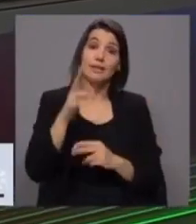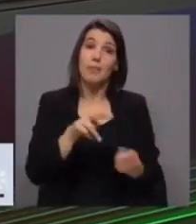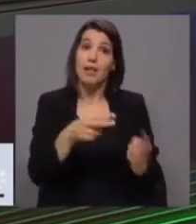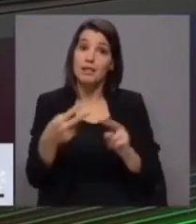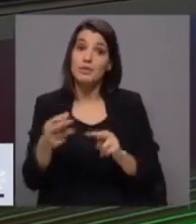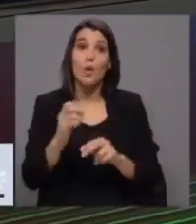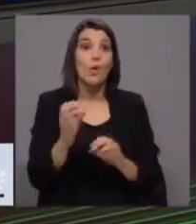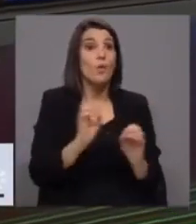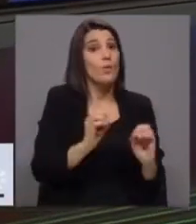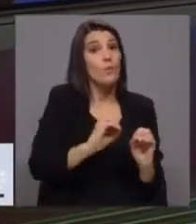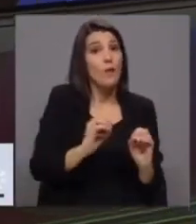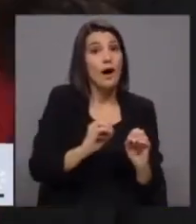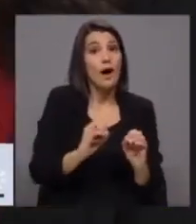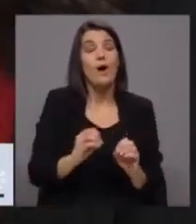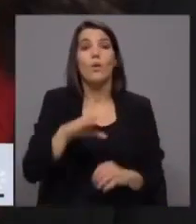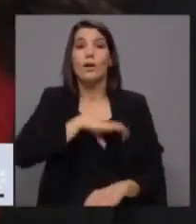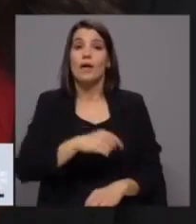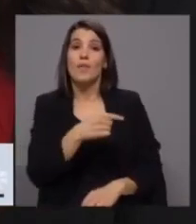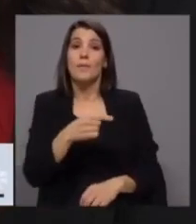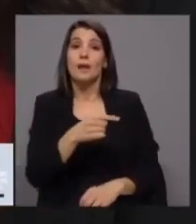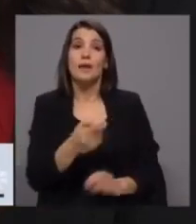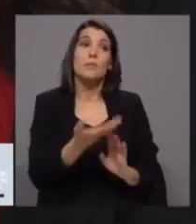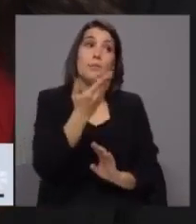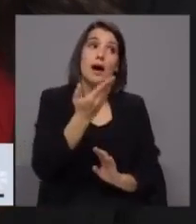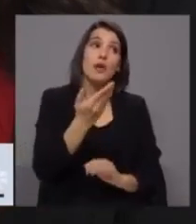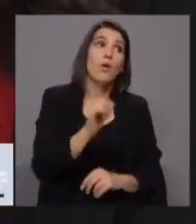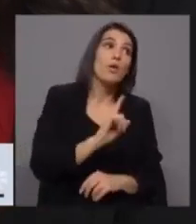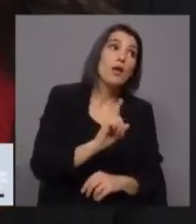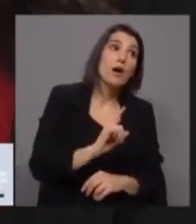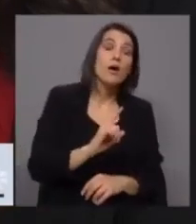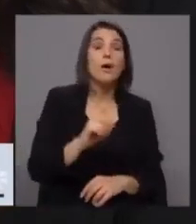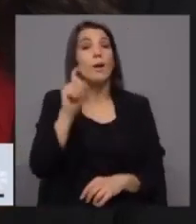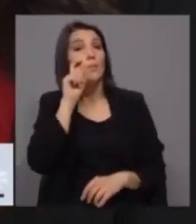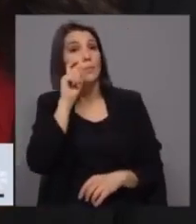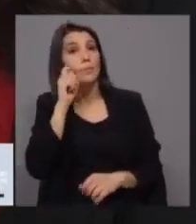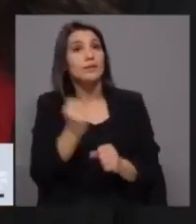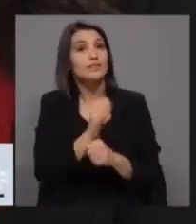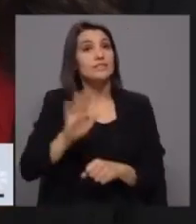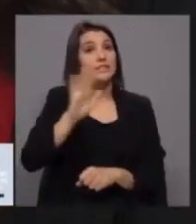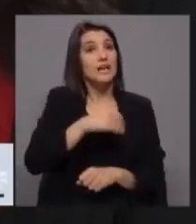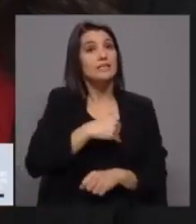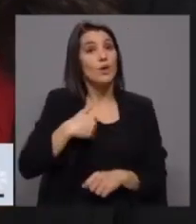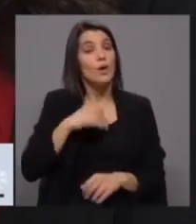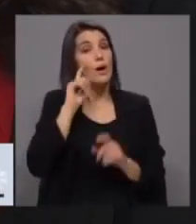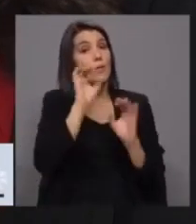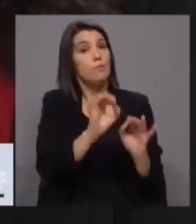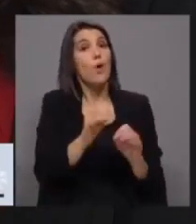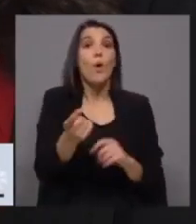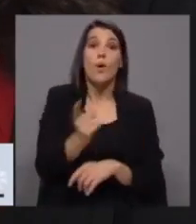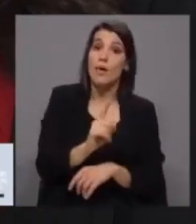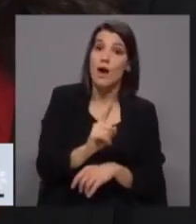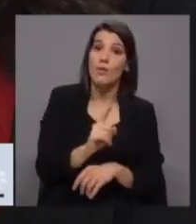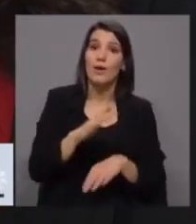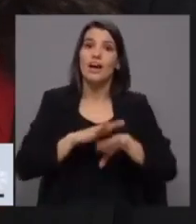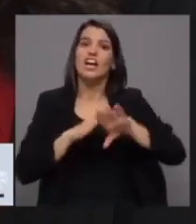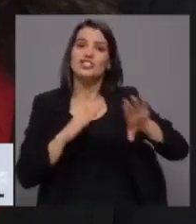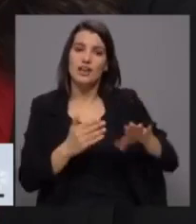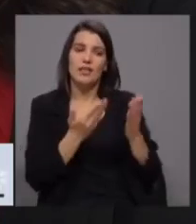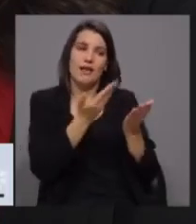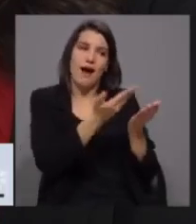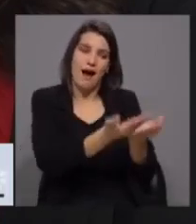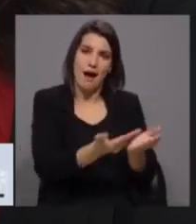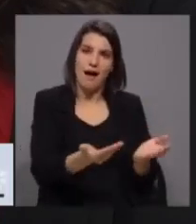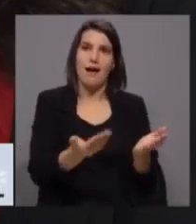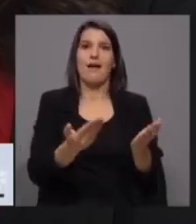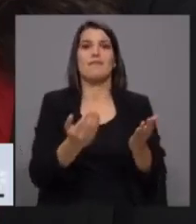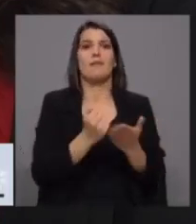climáticas ou não tem, ou aumenta o salário mínimo ou não aumenta, ou protege o Serviço Nacional de Saúde ou não protege, e é à esquerda que estão as soluções para o